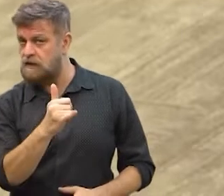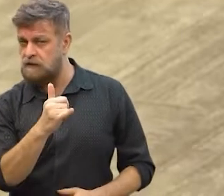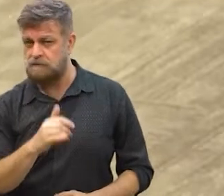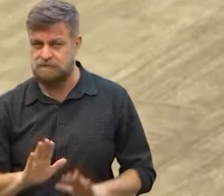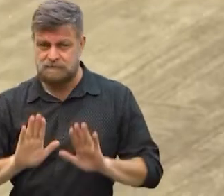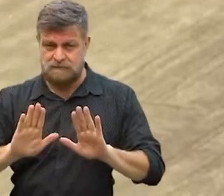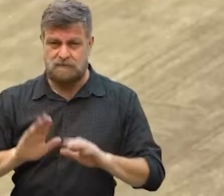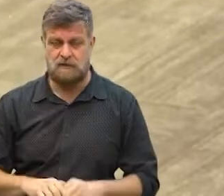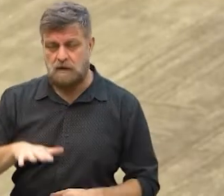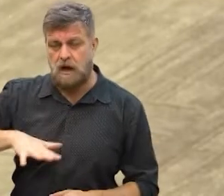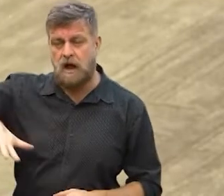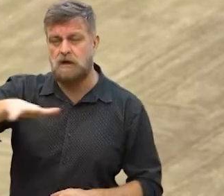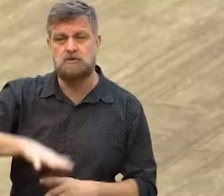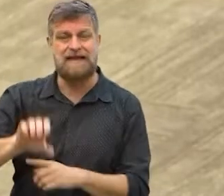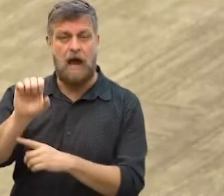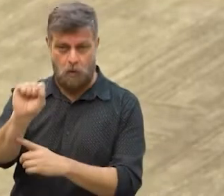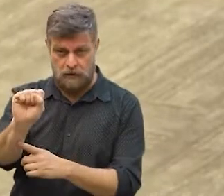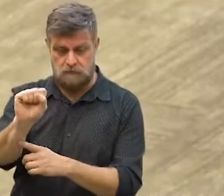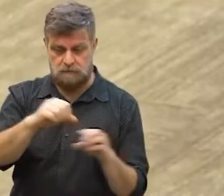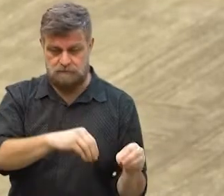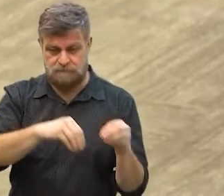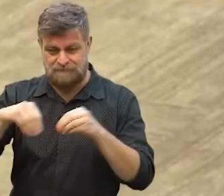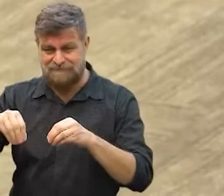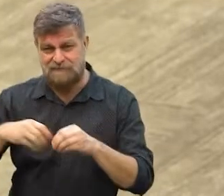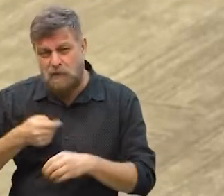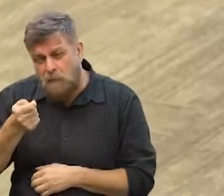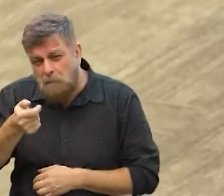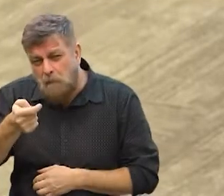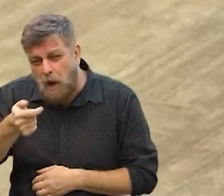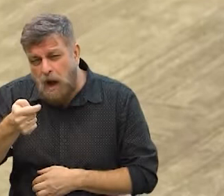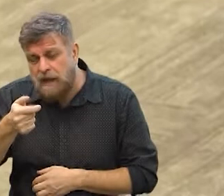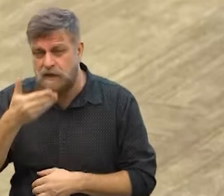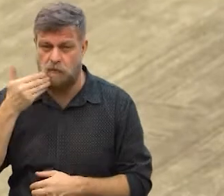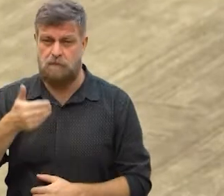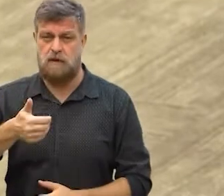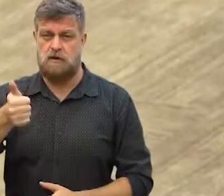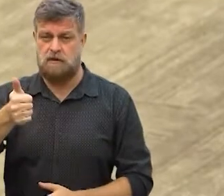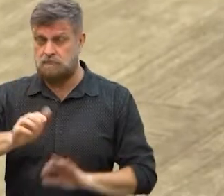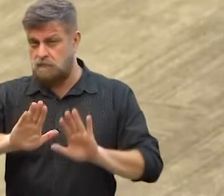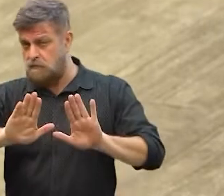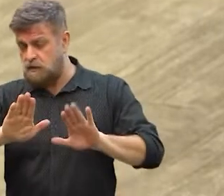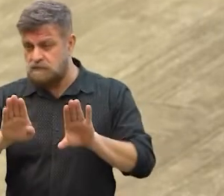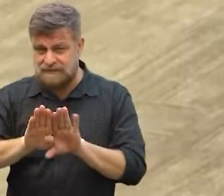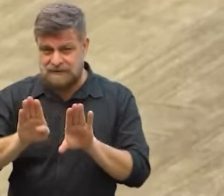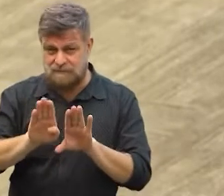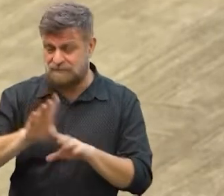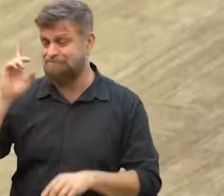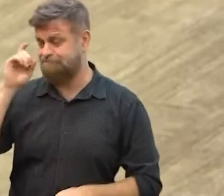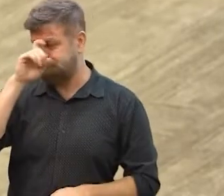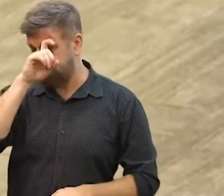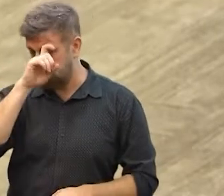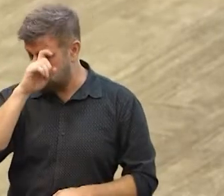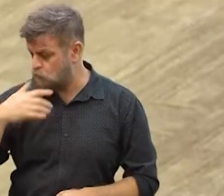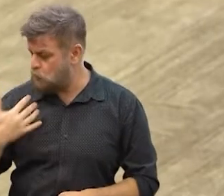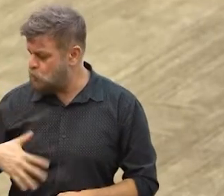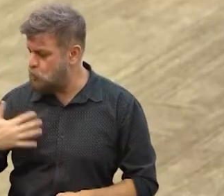propriedade em relação a isso, na Regional 8. Se levar para a Regional 8 ainda fica um pouquinho melhor, porém